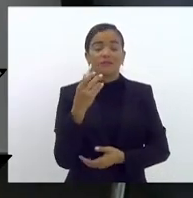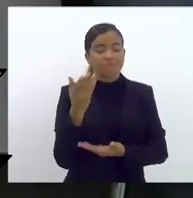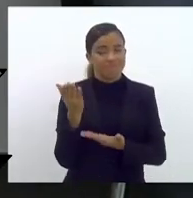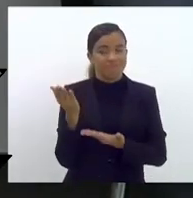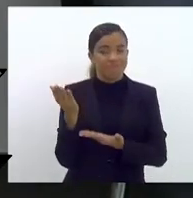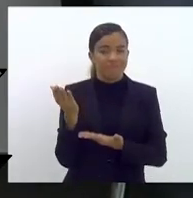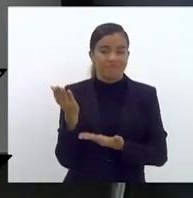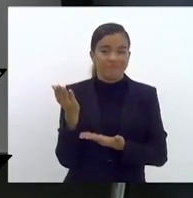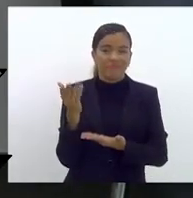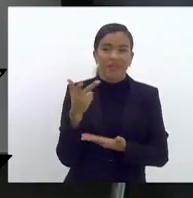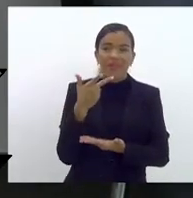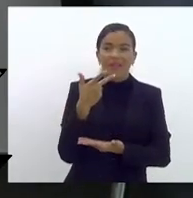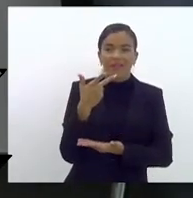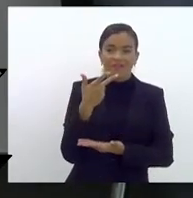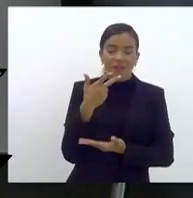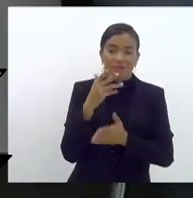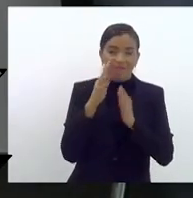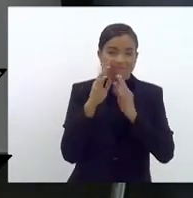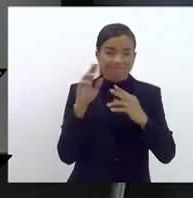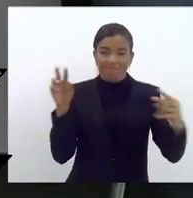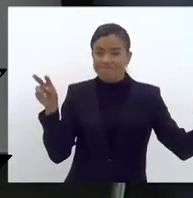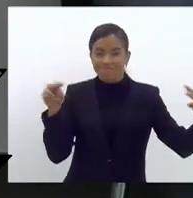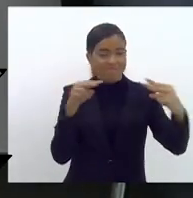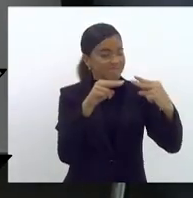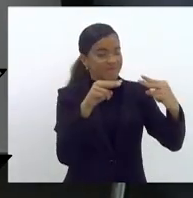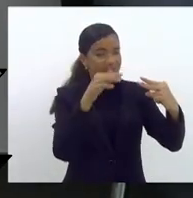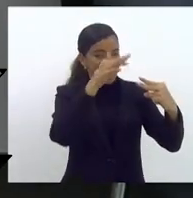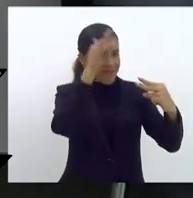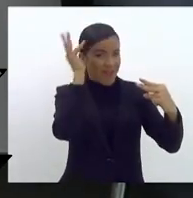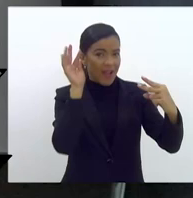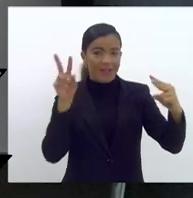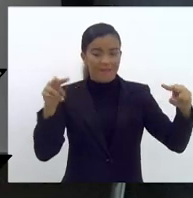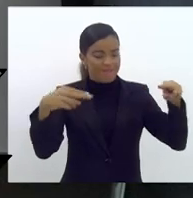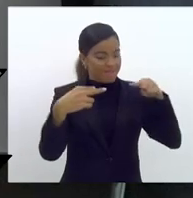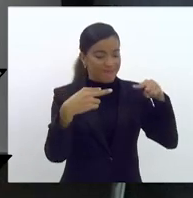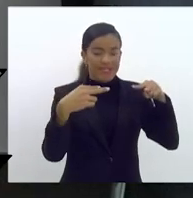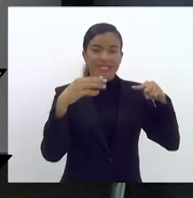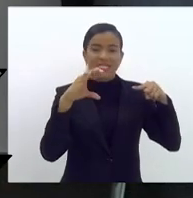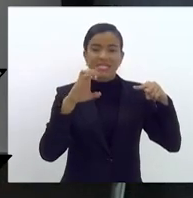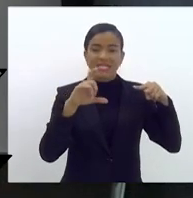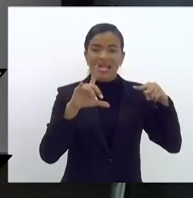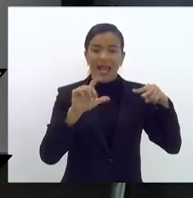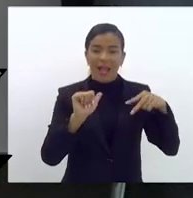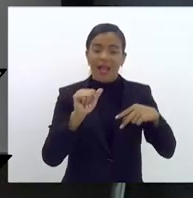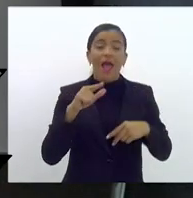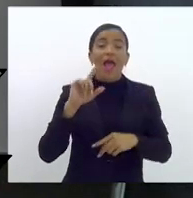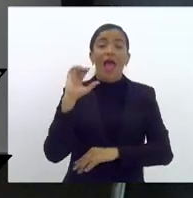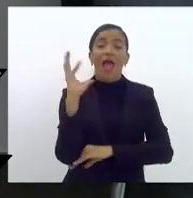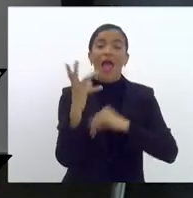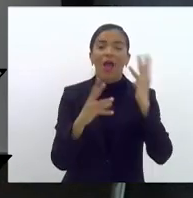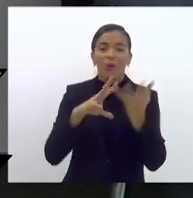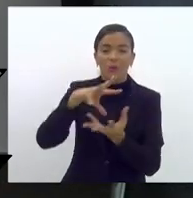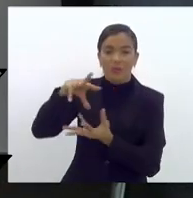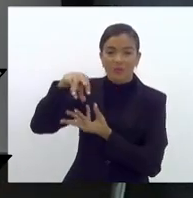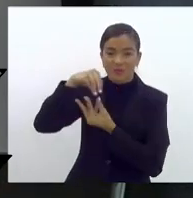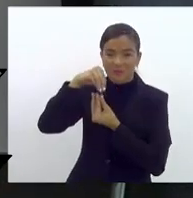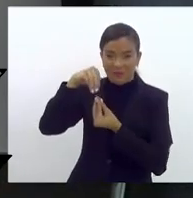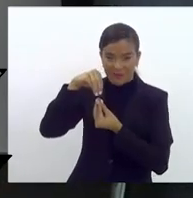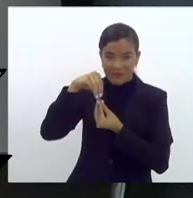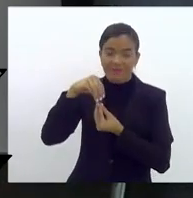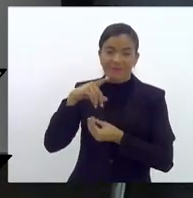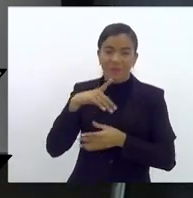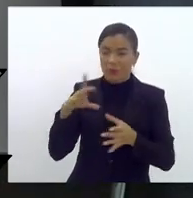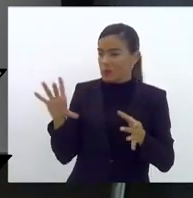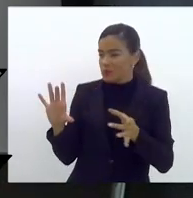em relação tanto ao Fred Pacheco quanto ao deputada Célia que são parceiros Eco espirituais ele precisa